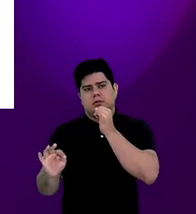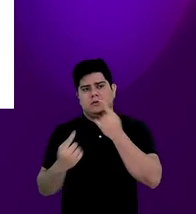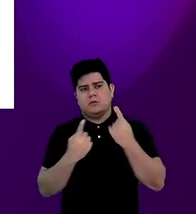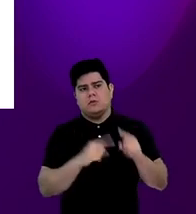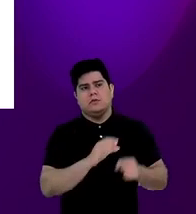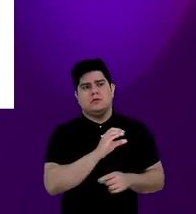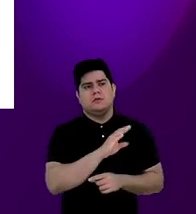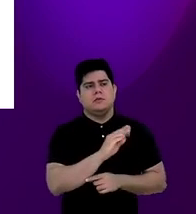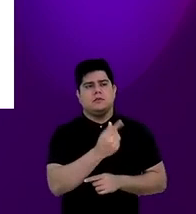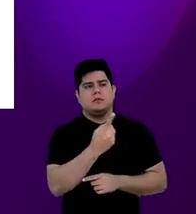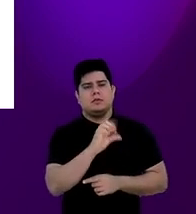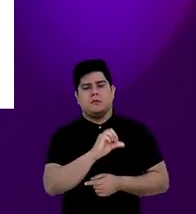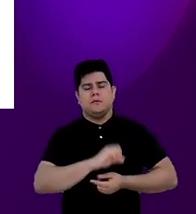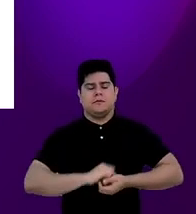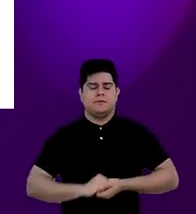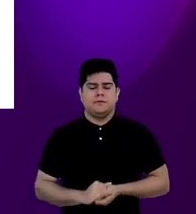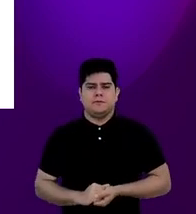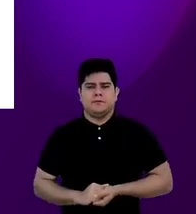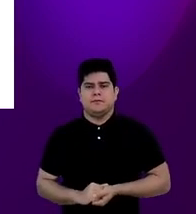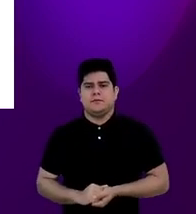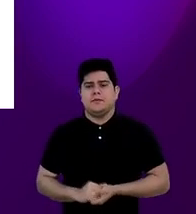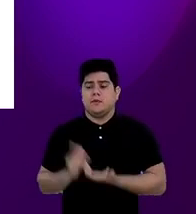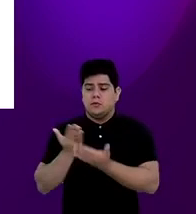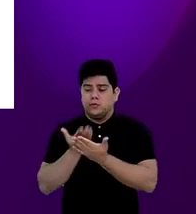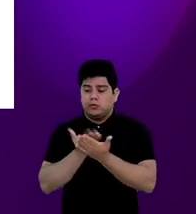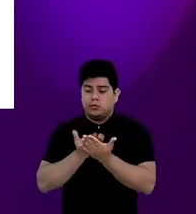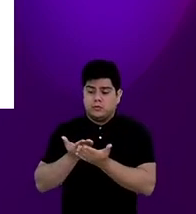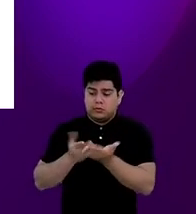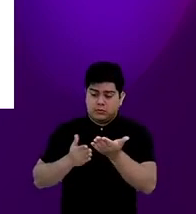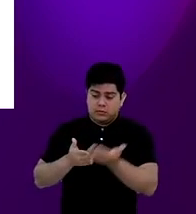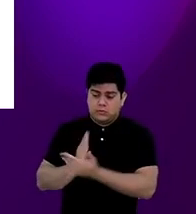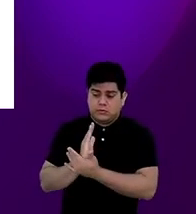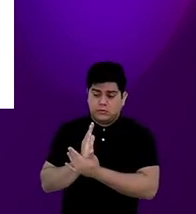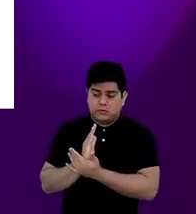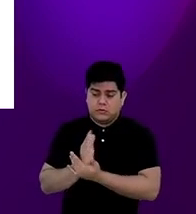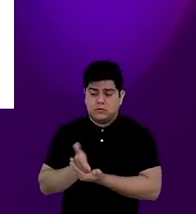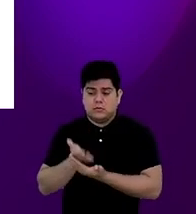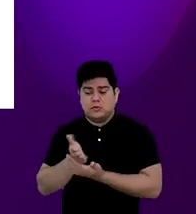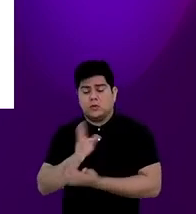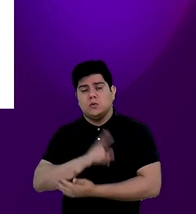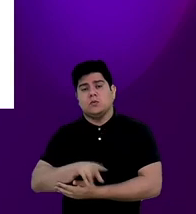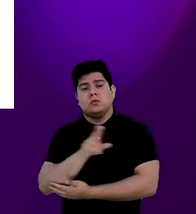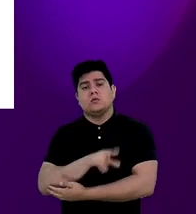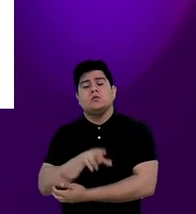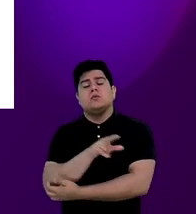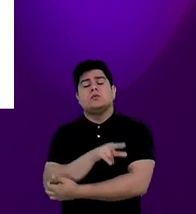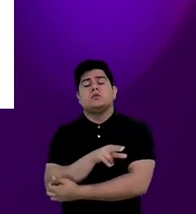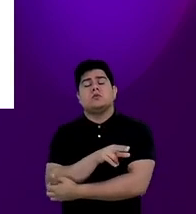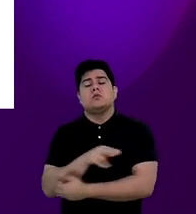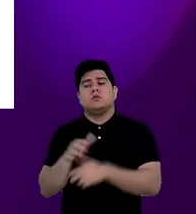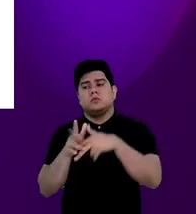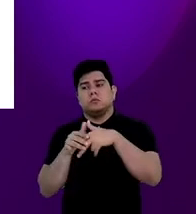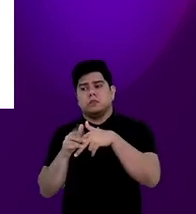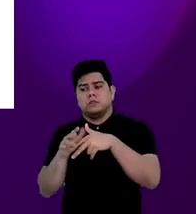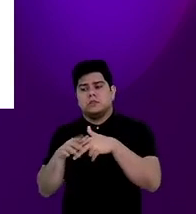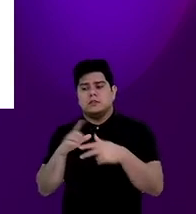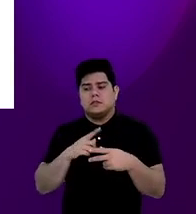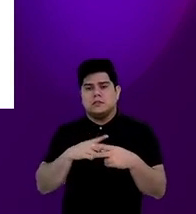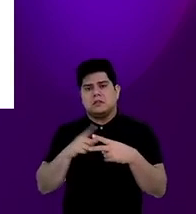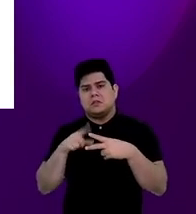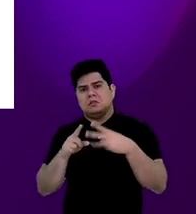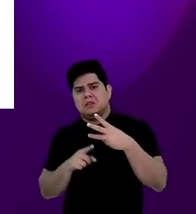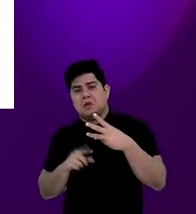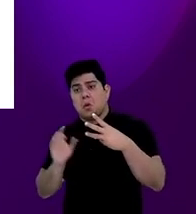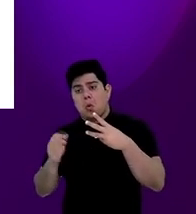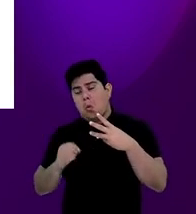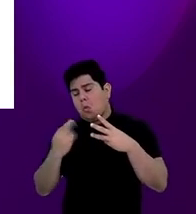CD19. O estudo que levou à aprovação, o estudo KARMA, utilizou pacientes com 3 ou mais linhas prévias de terapias que têm